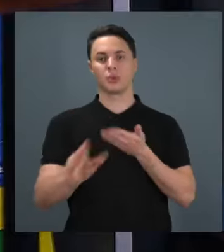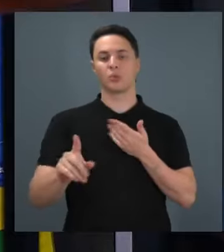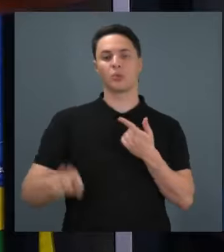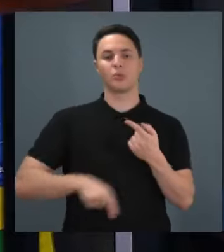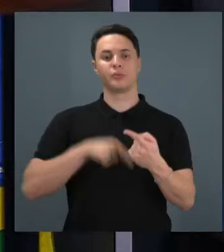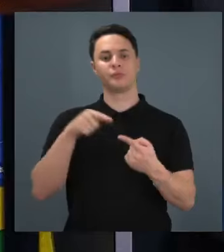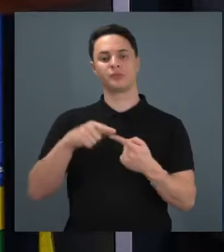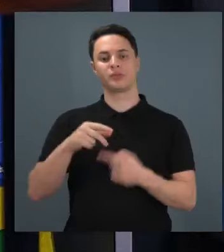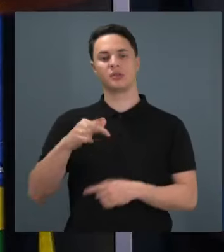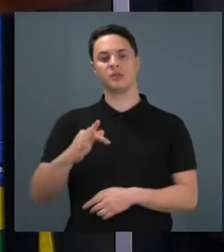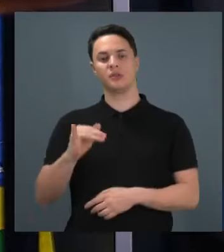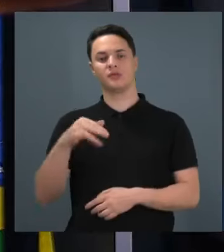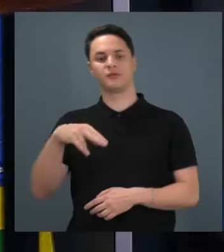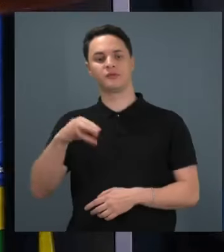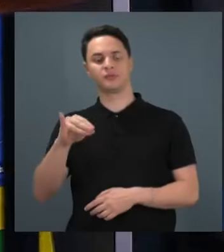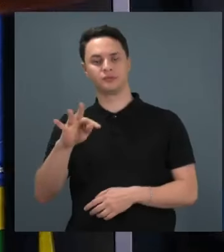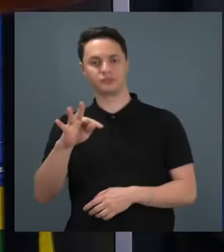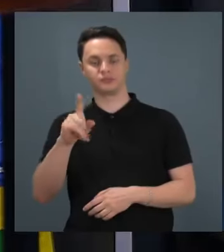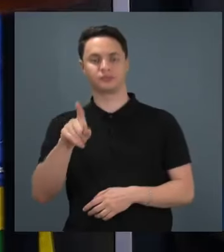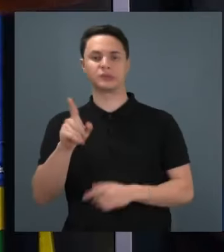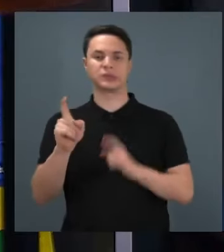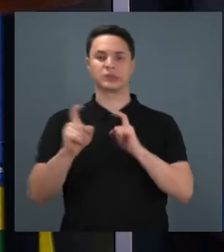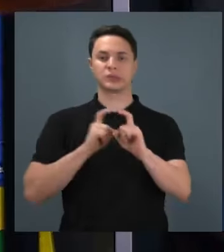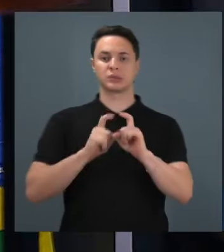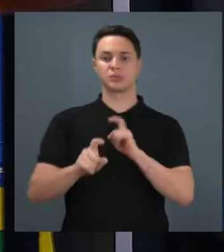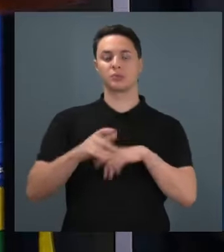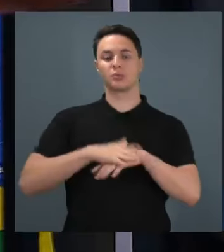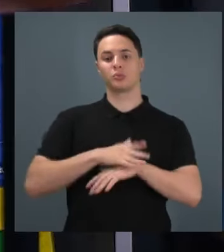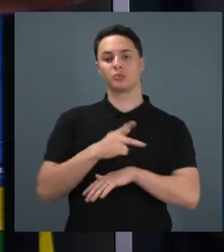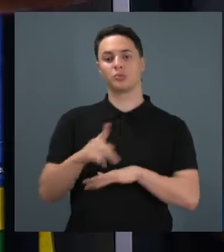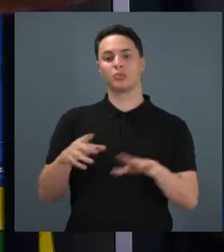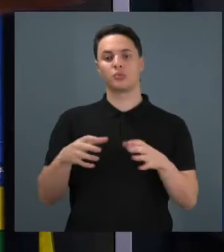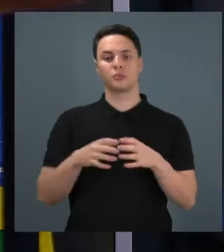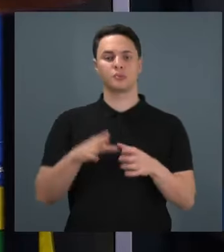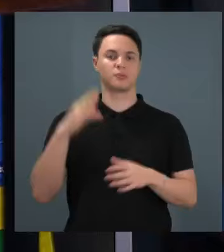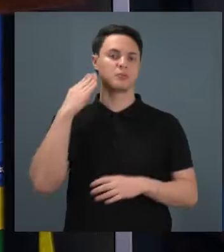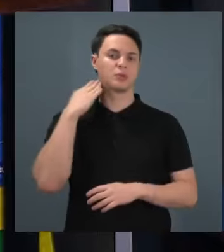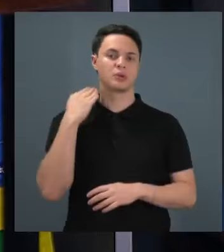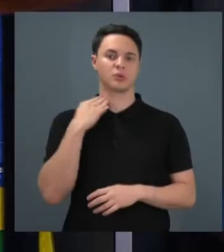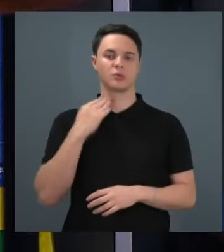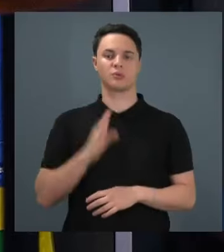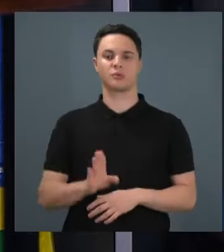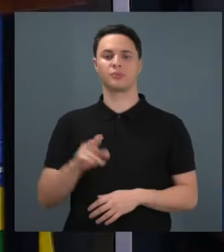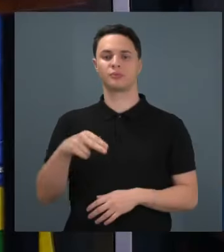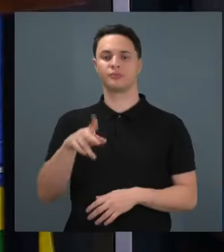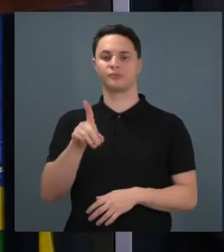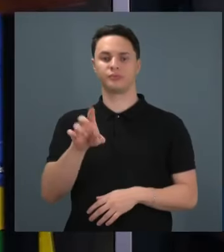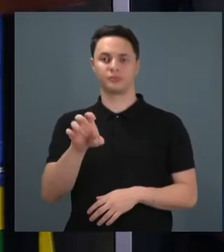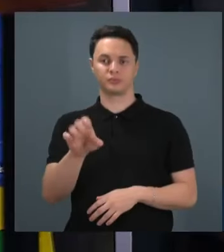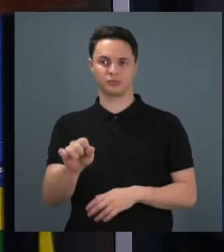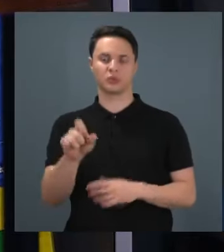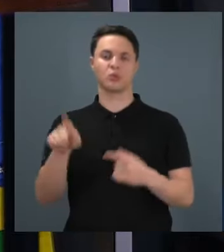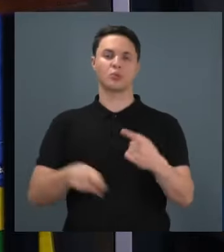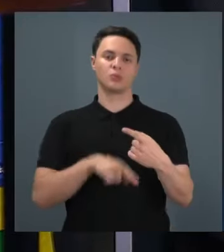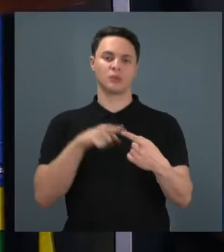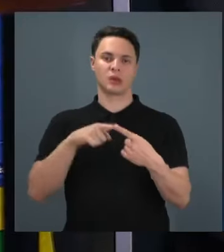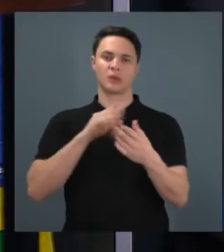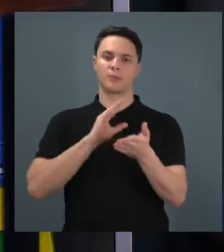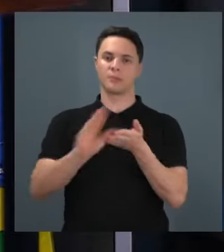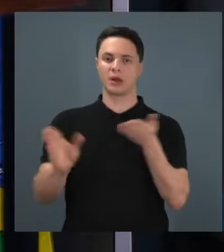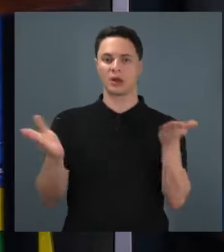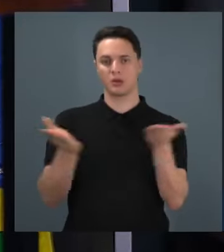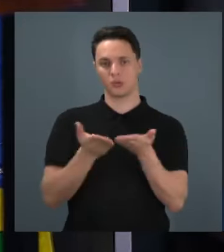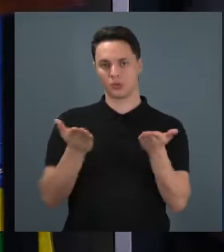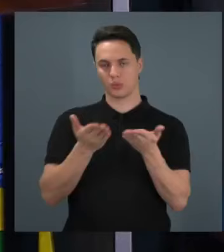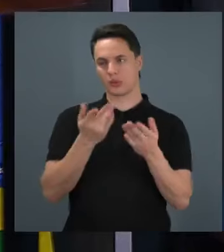do FINIT, que é um fundo administrado pelo BNDES. É esse o objetivo dessa emenda apresentada pelo